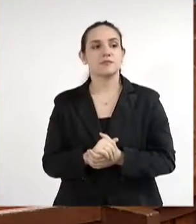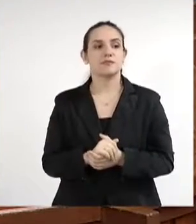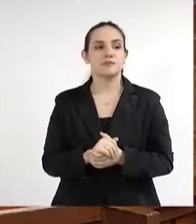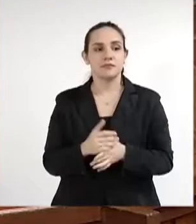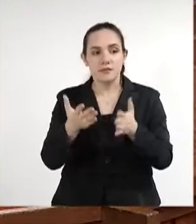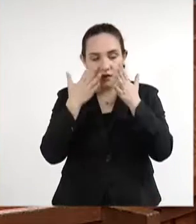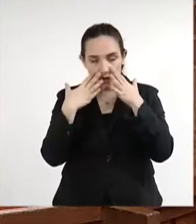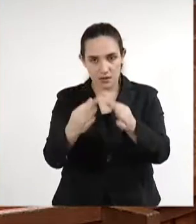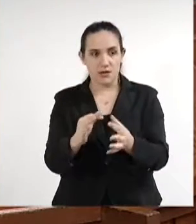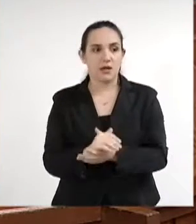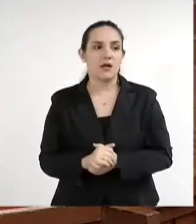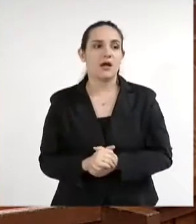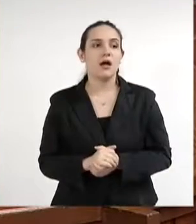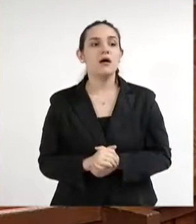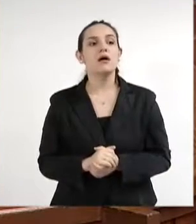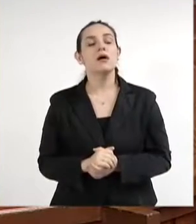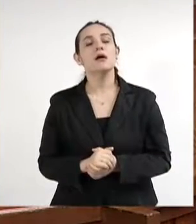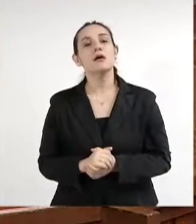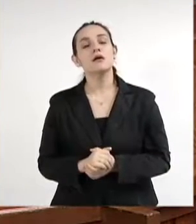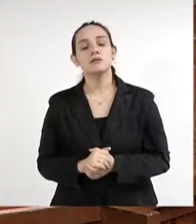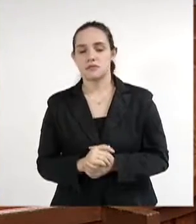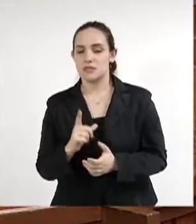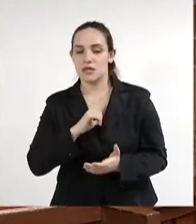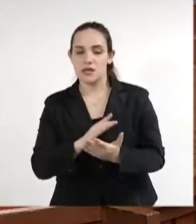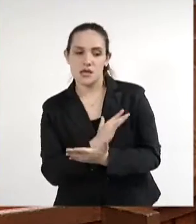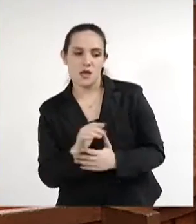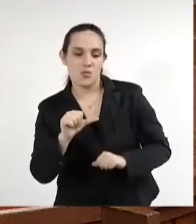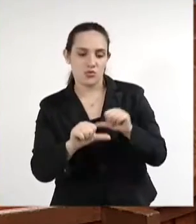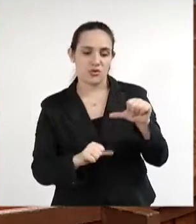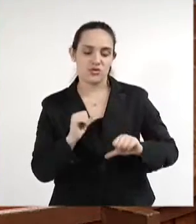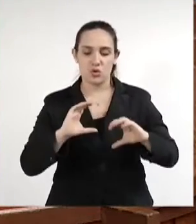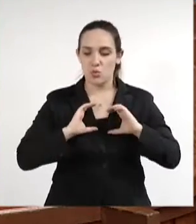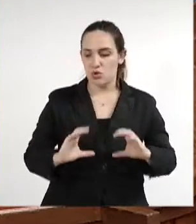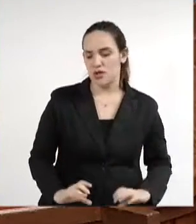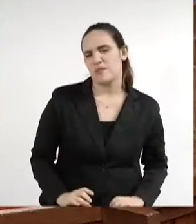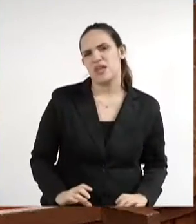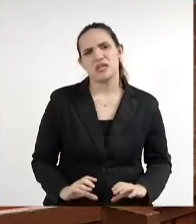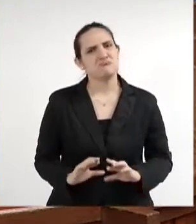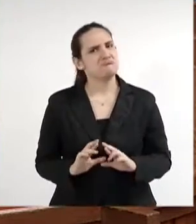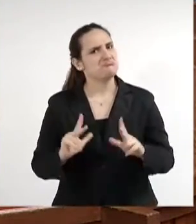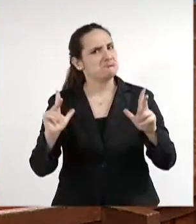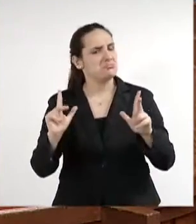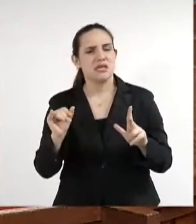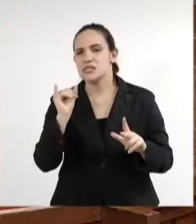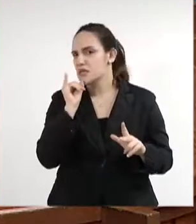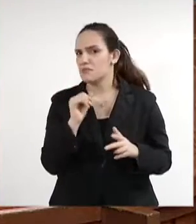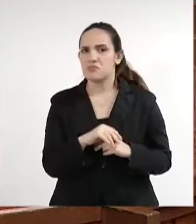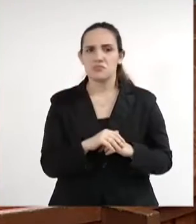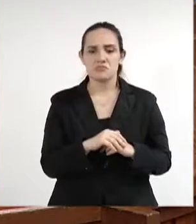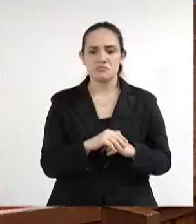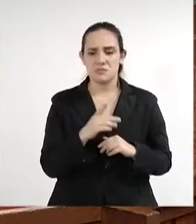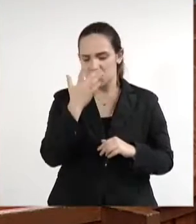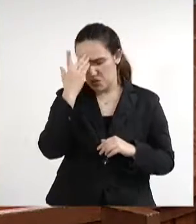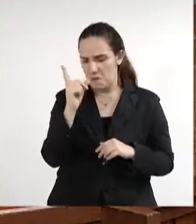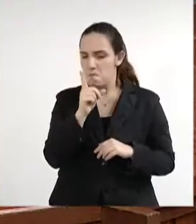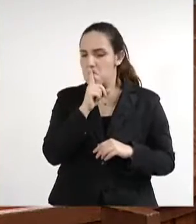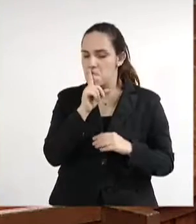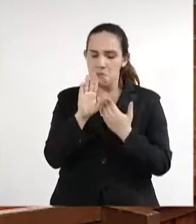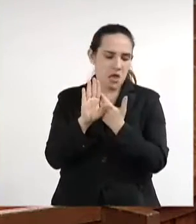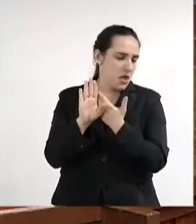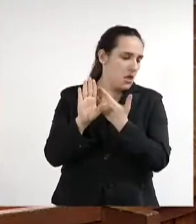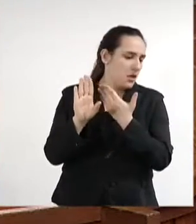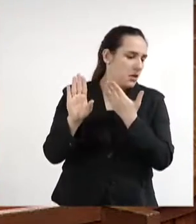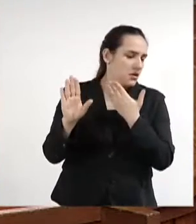visíveis. Mudanças de comportamento, problemas de conduta, a pessoa, de repente, começar a se isolar, não falar com ninguém.